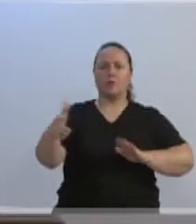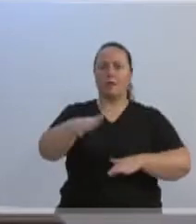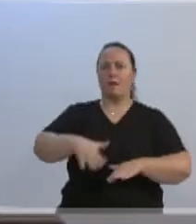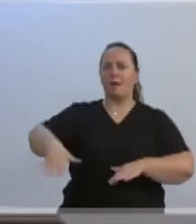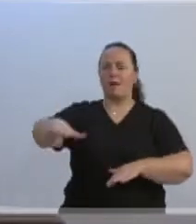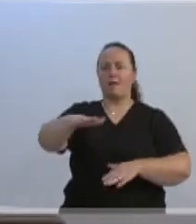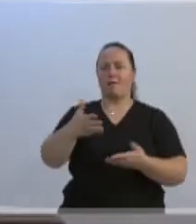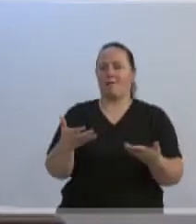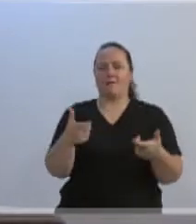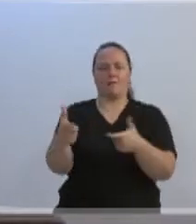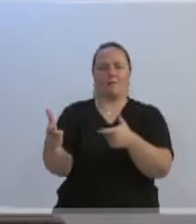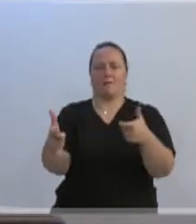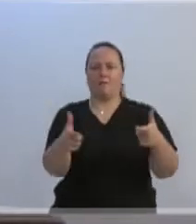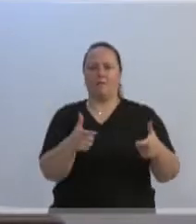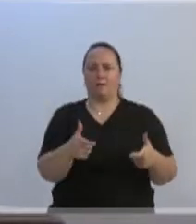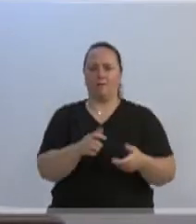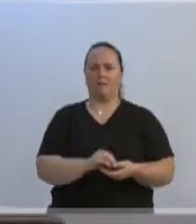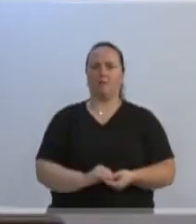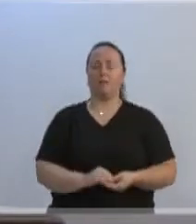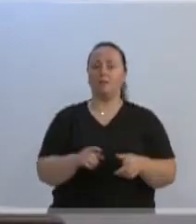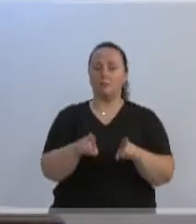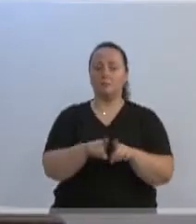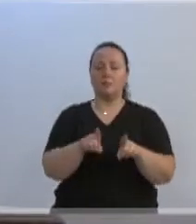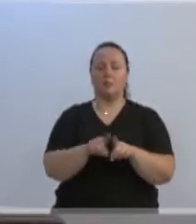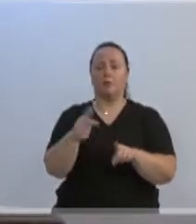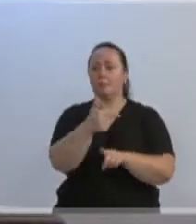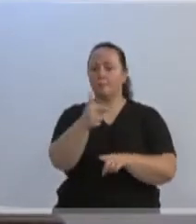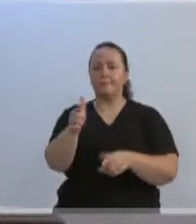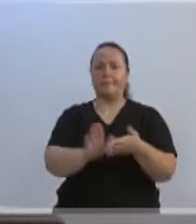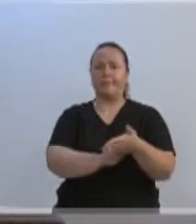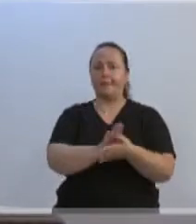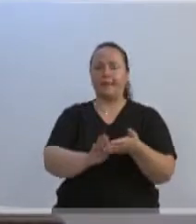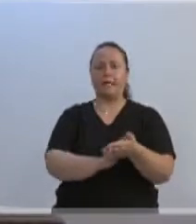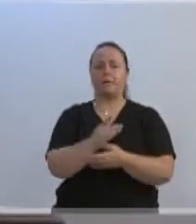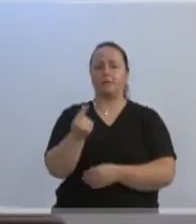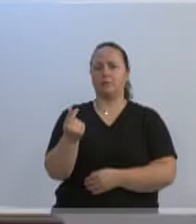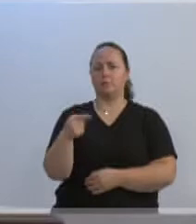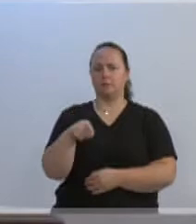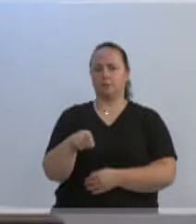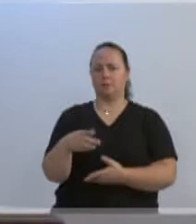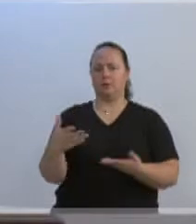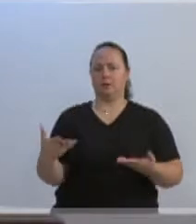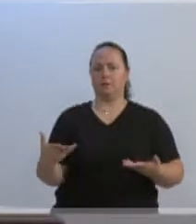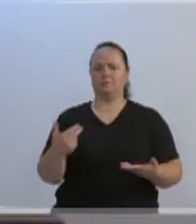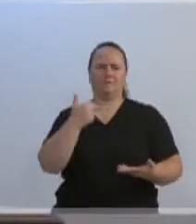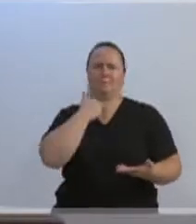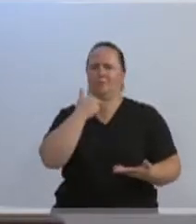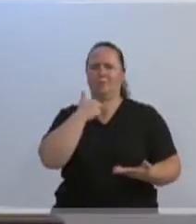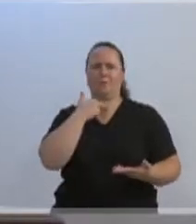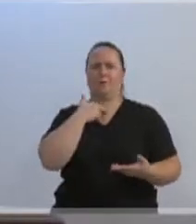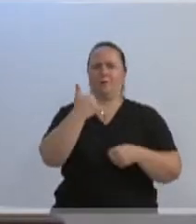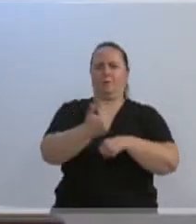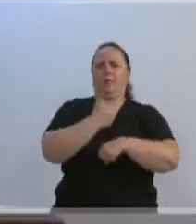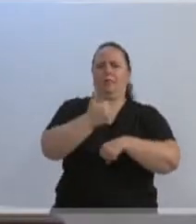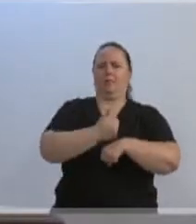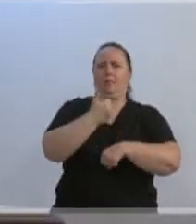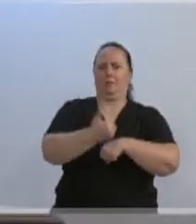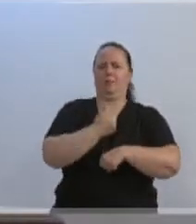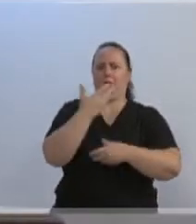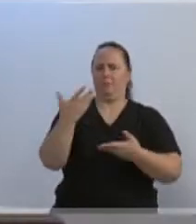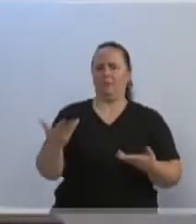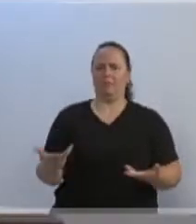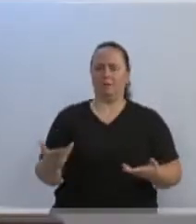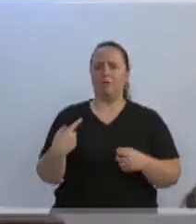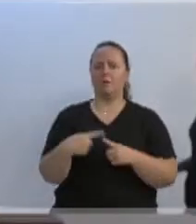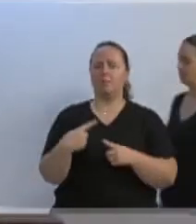apresentar e nem recurso tempo para isso então não podemos ser enganado senhoras e senhores com a